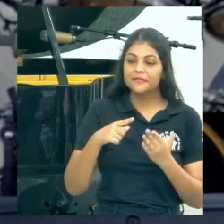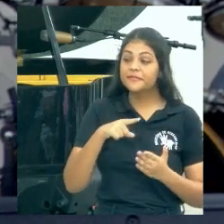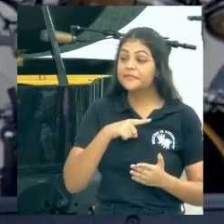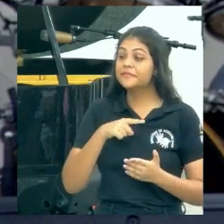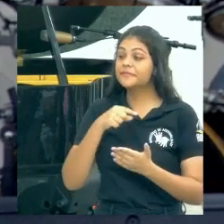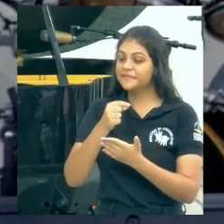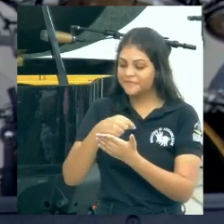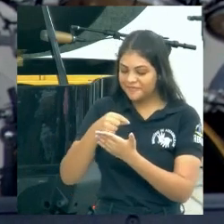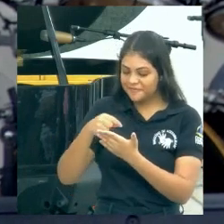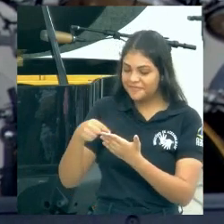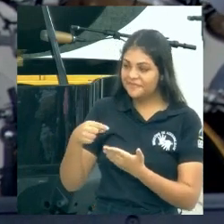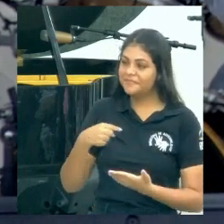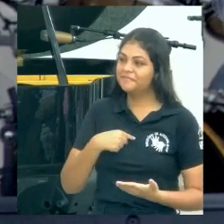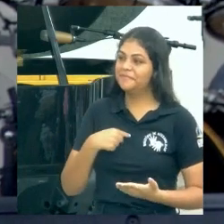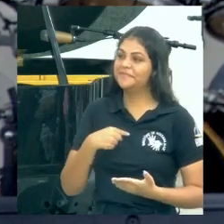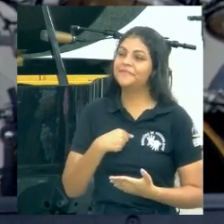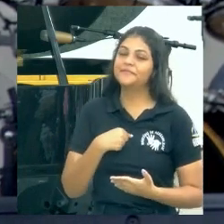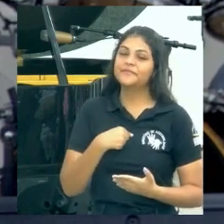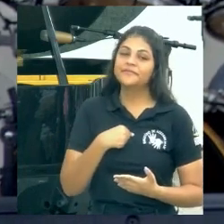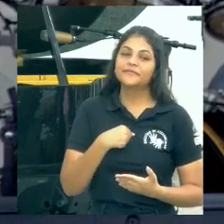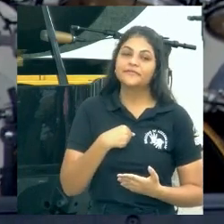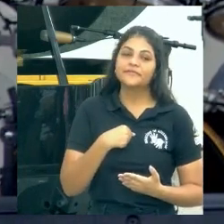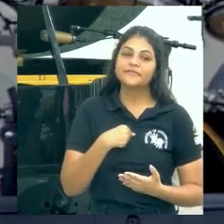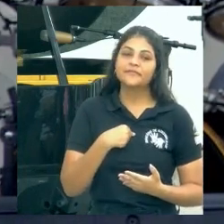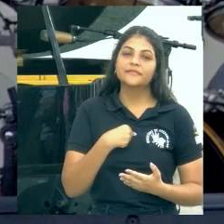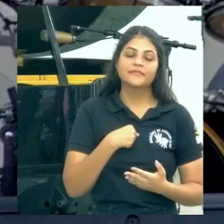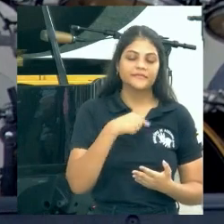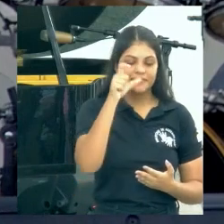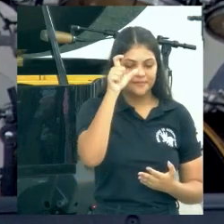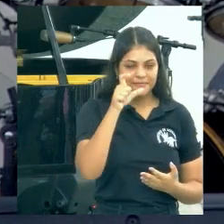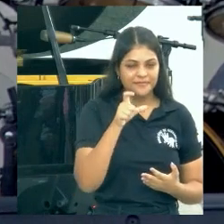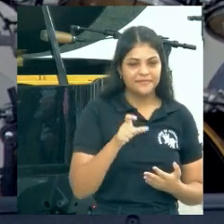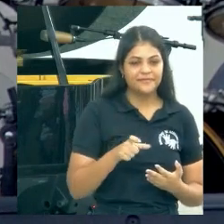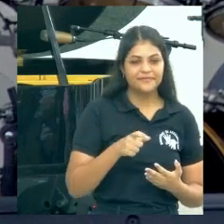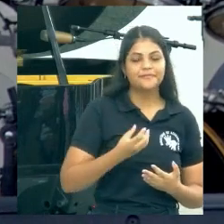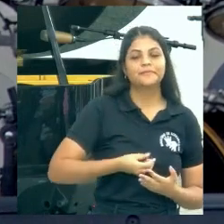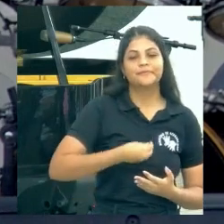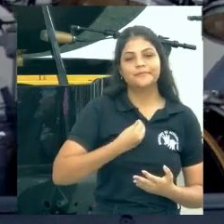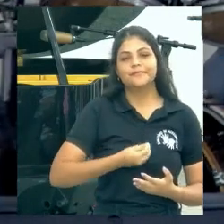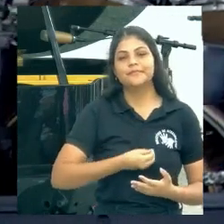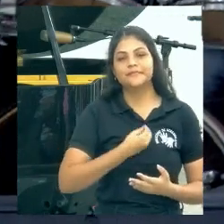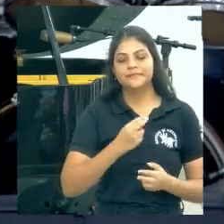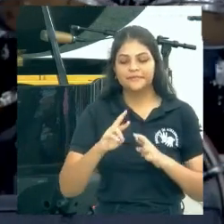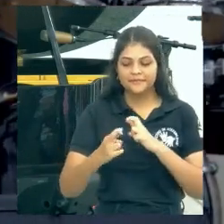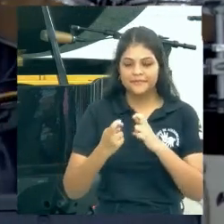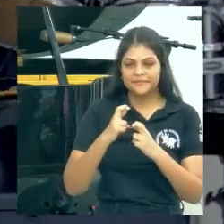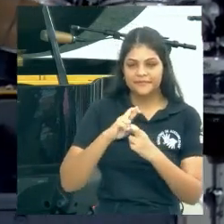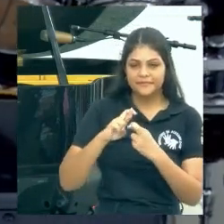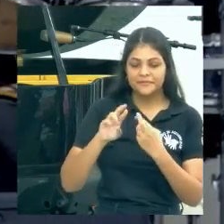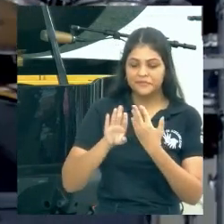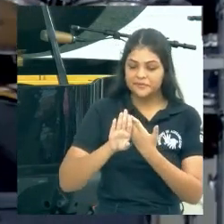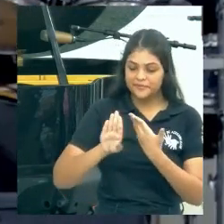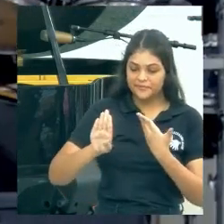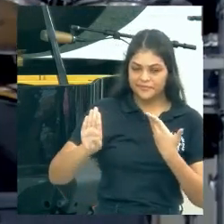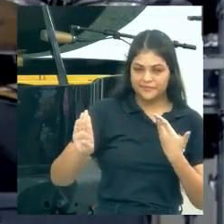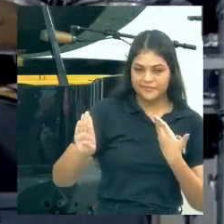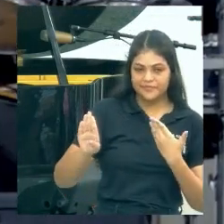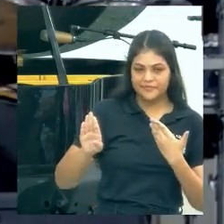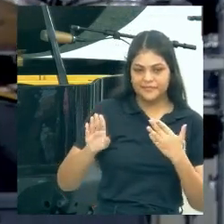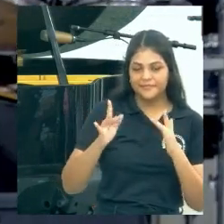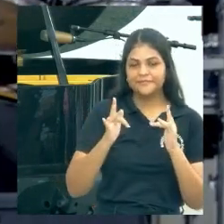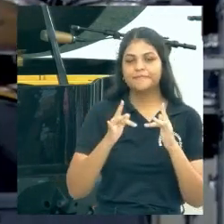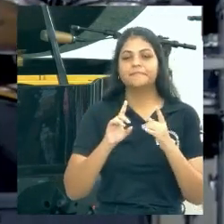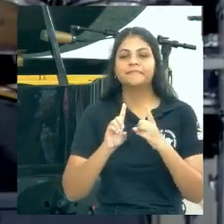mim? Tem carta para mim? E aqueles que alimentaram, viveram relacionamentos à distância, namoro à